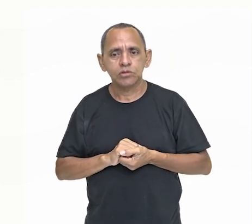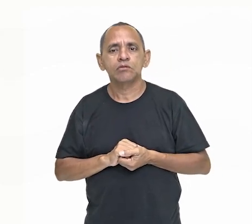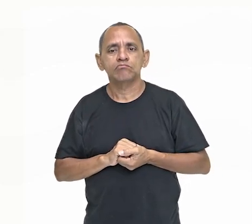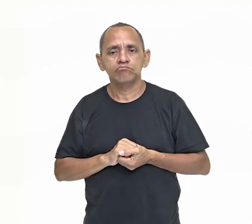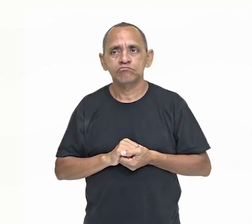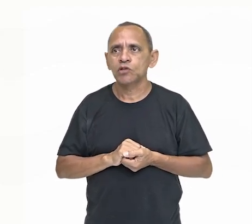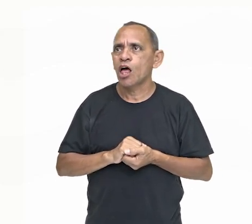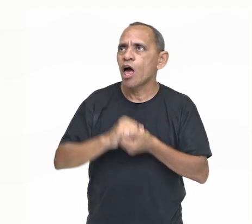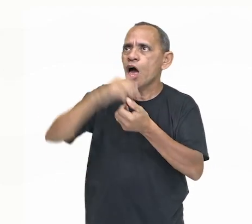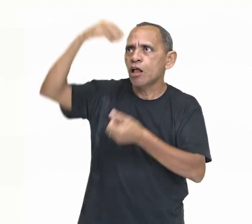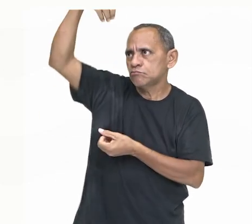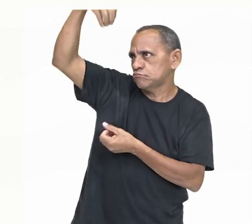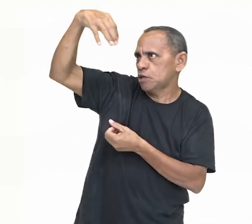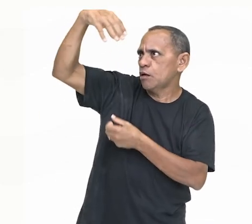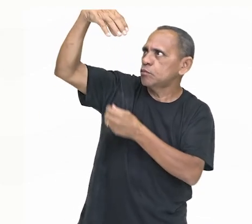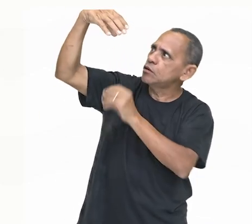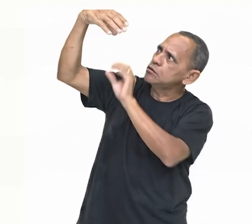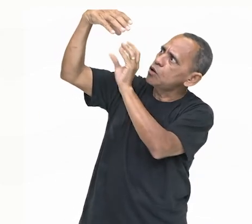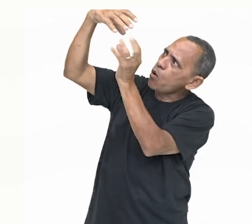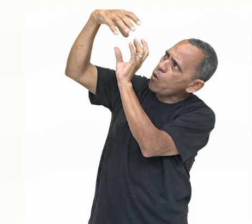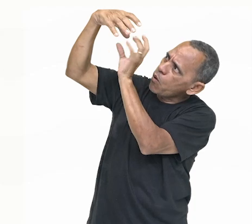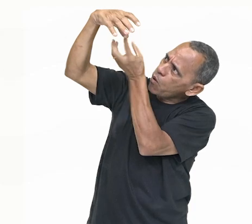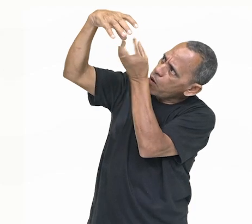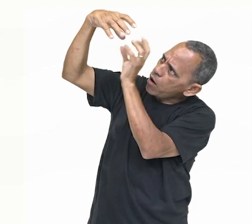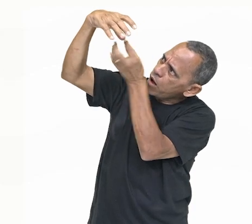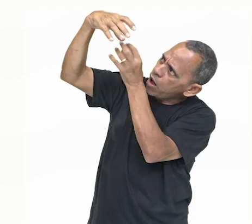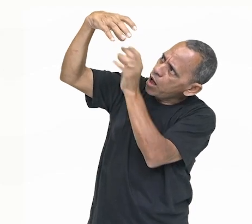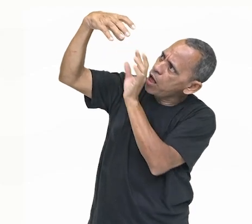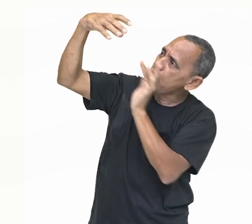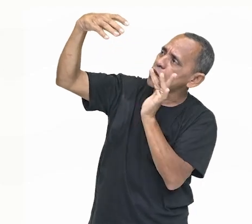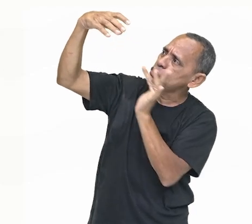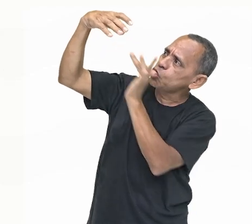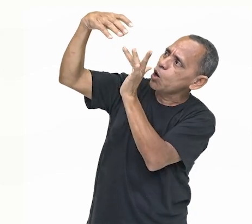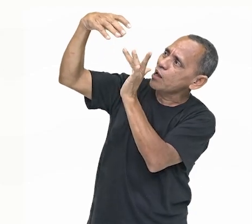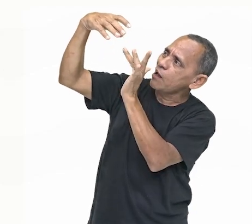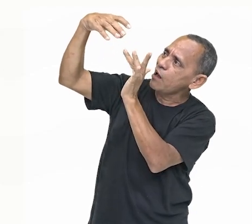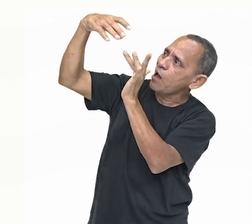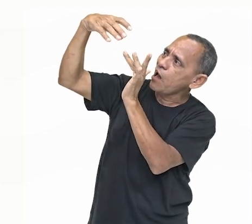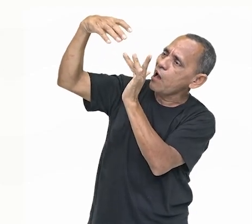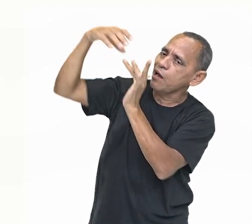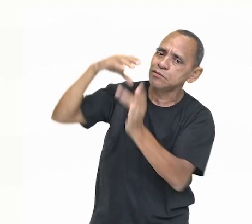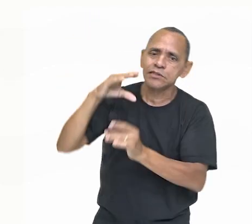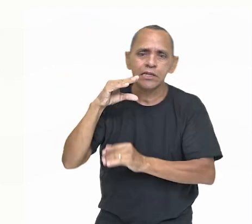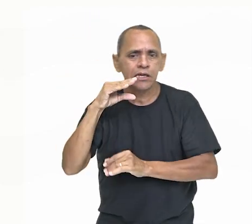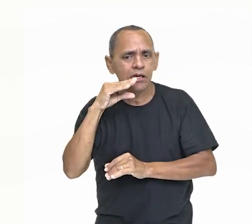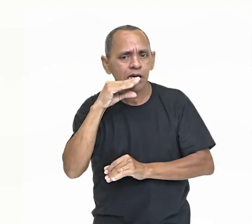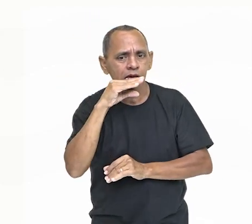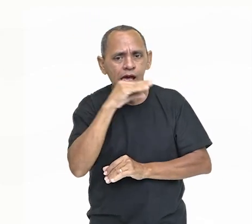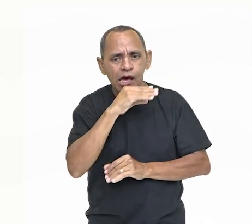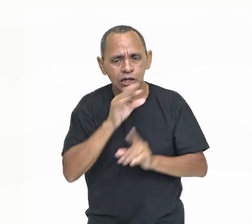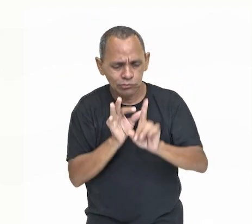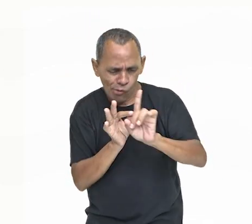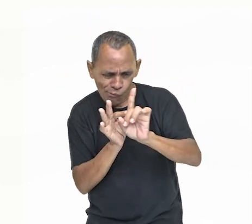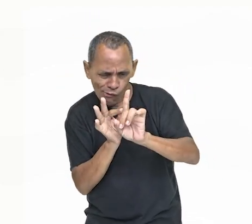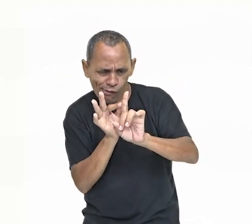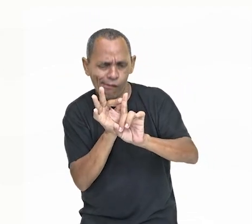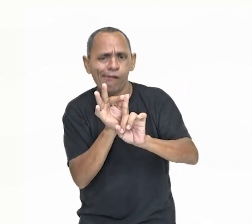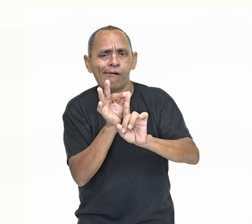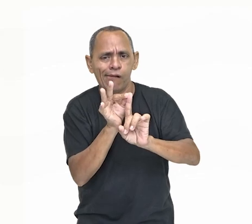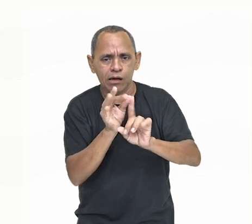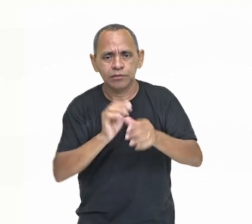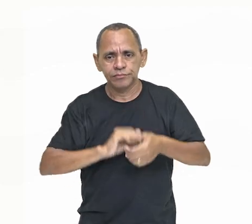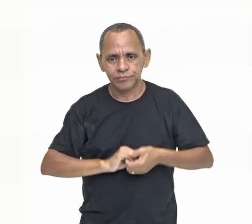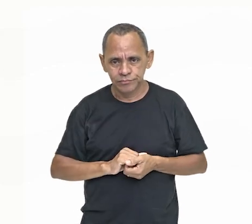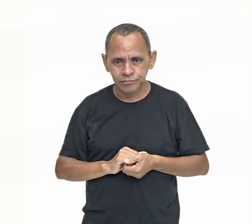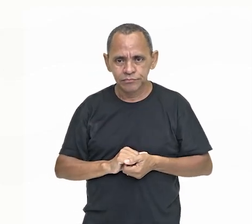tocar aí na lâmpada, vai acontecer o quê? Está quente, né? Você vai dizer que tem uma temperatura muito alta. Então, aqui, ó, quer